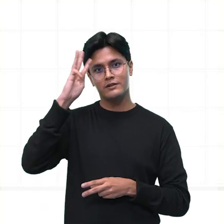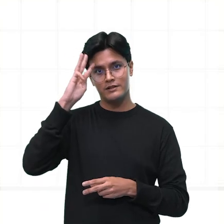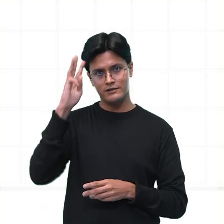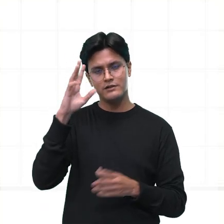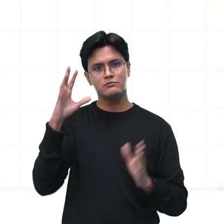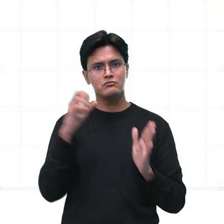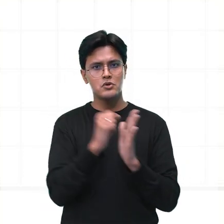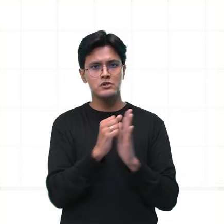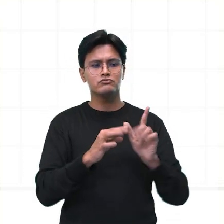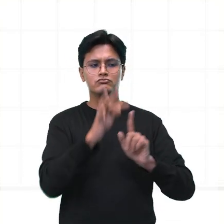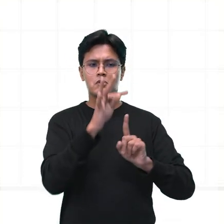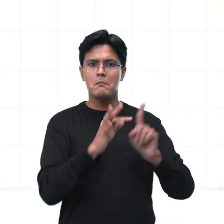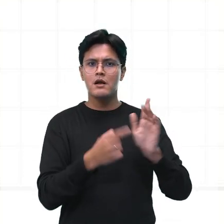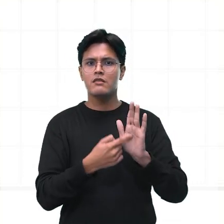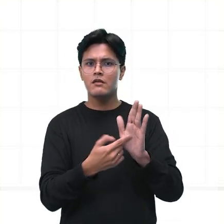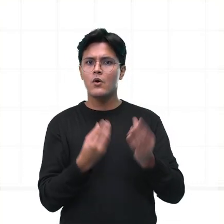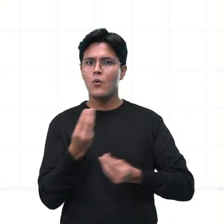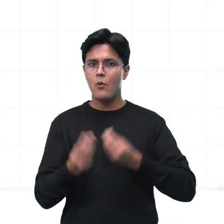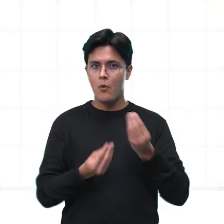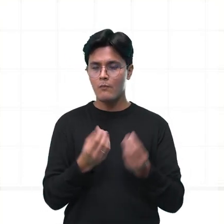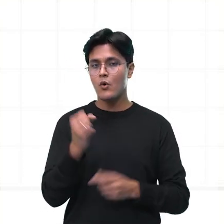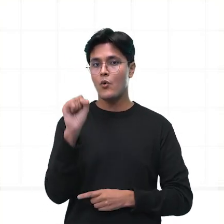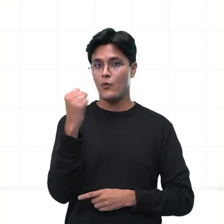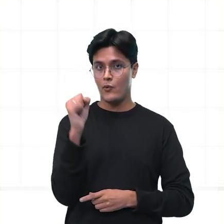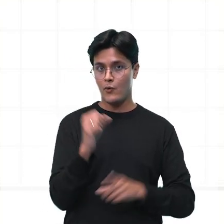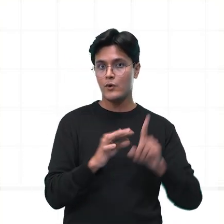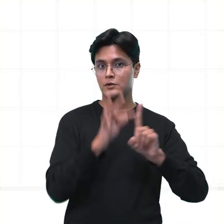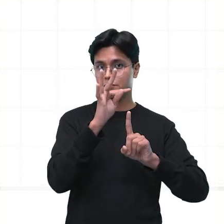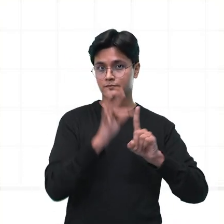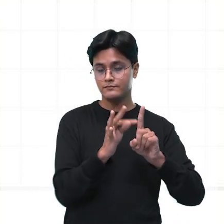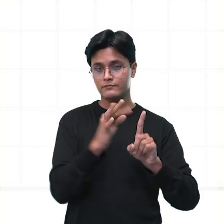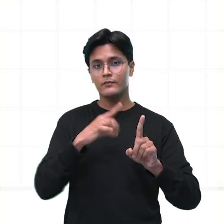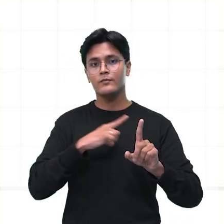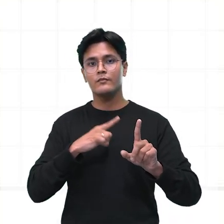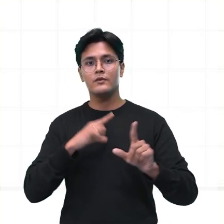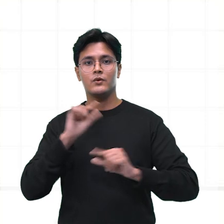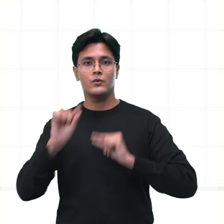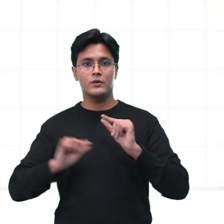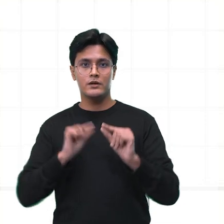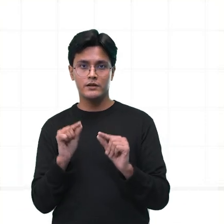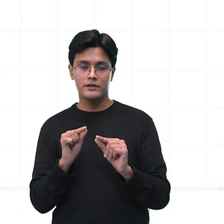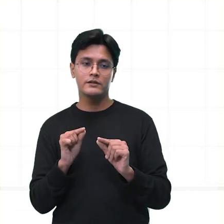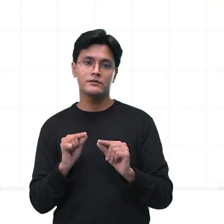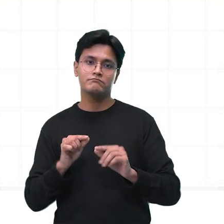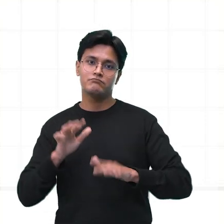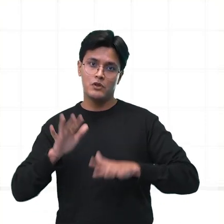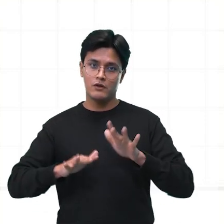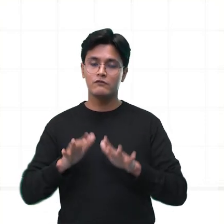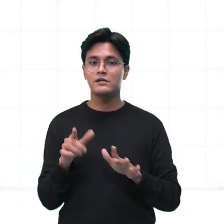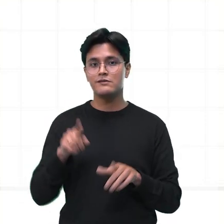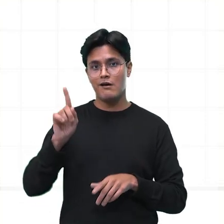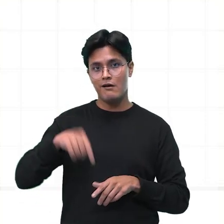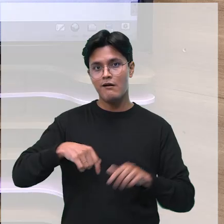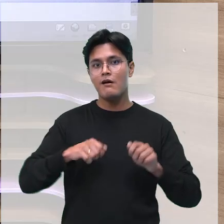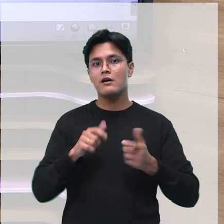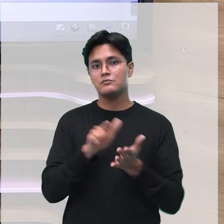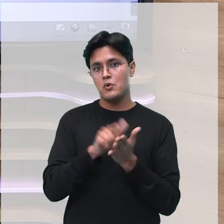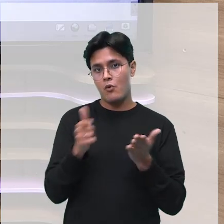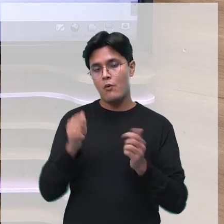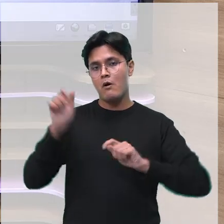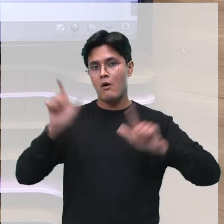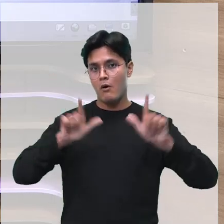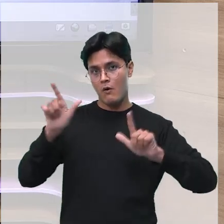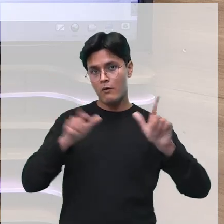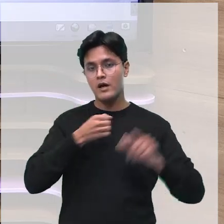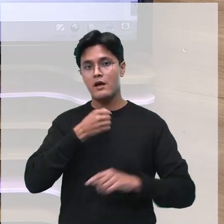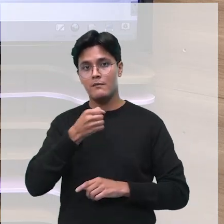apenas 8º C então vejam nós temos aqui provavelmente uma reportagem jornalística né E